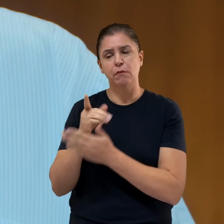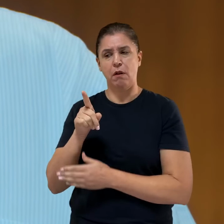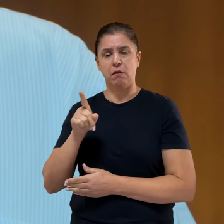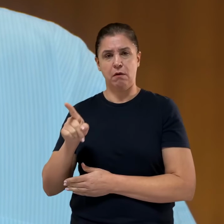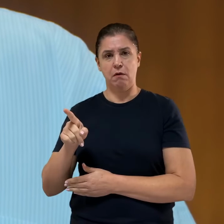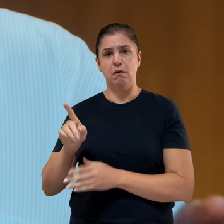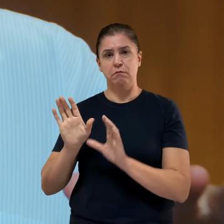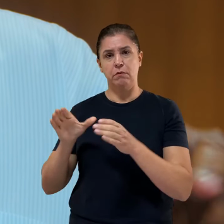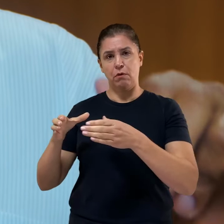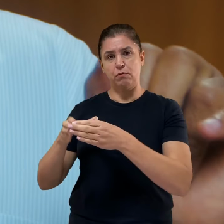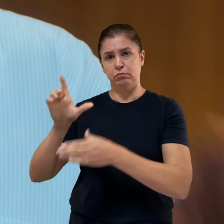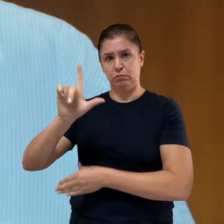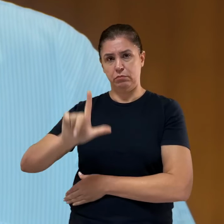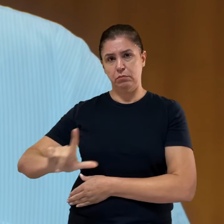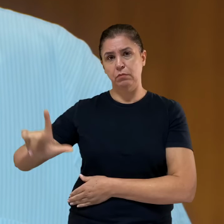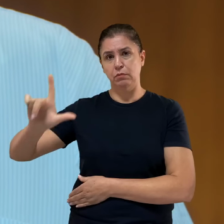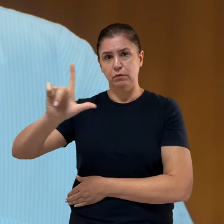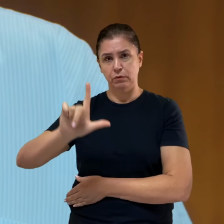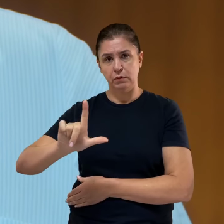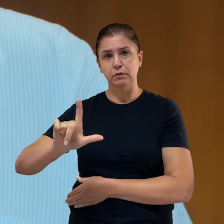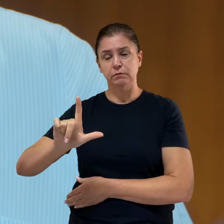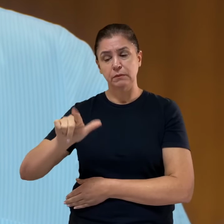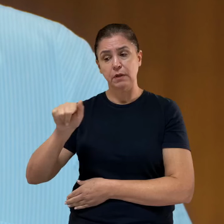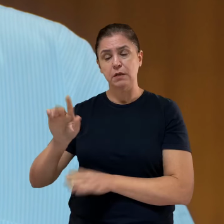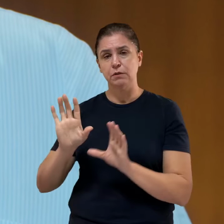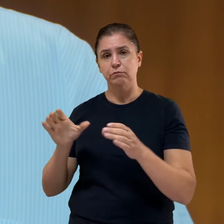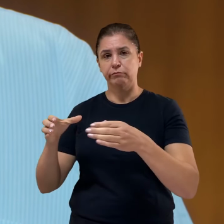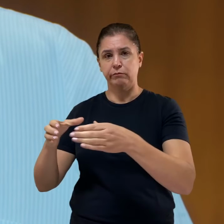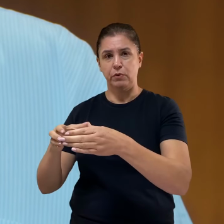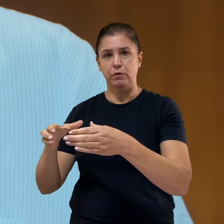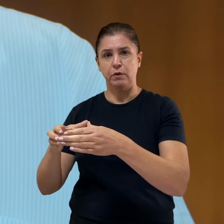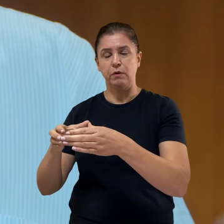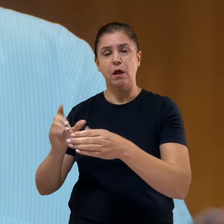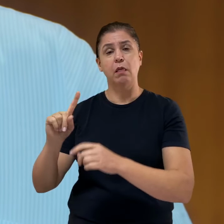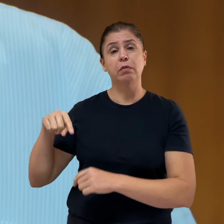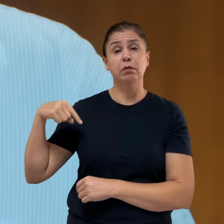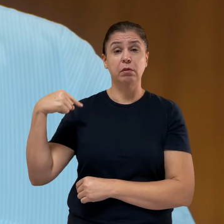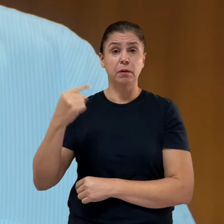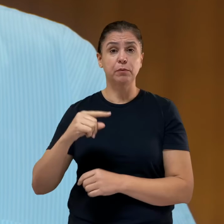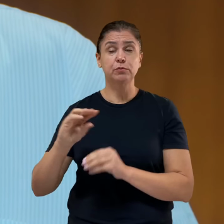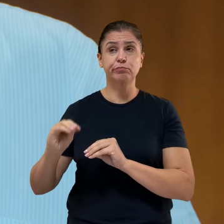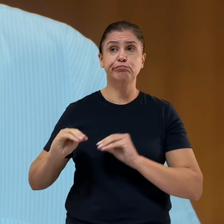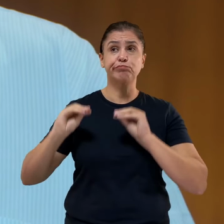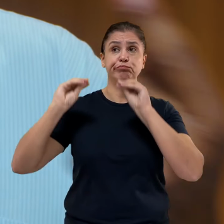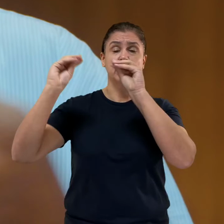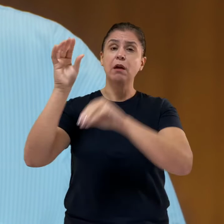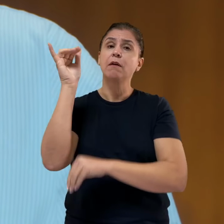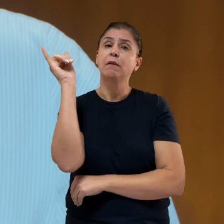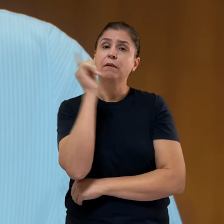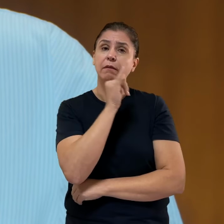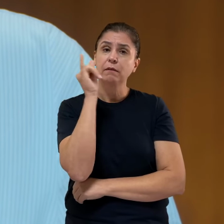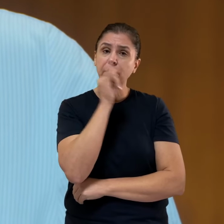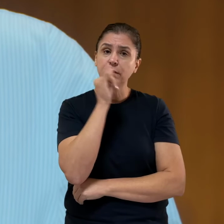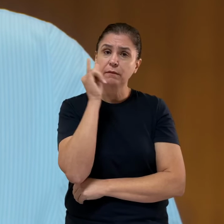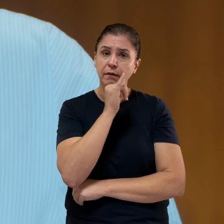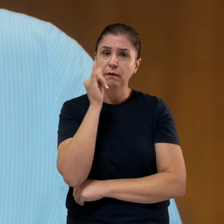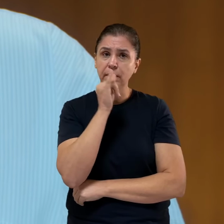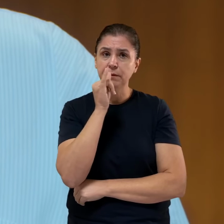em Londrina com a congregação. Depois fui para a Itália.